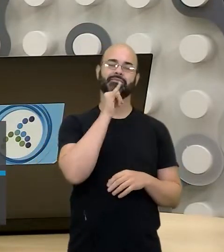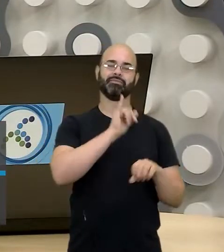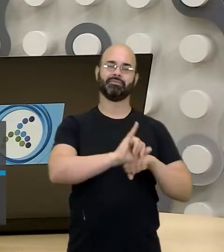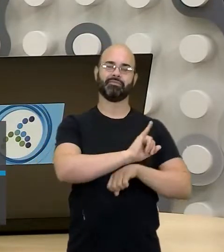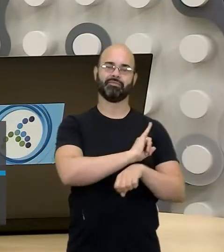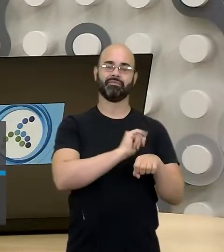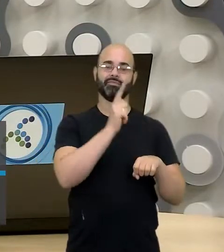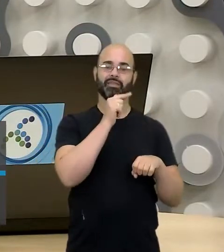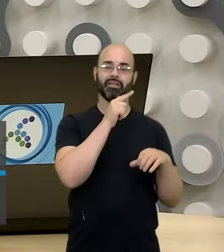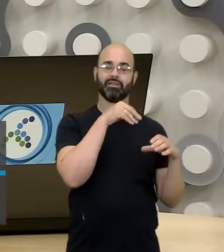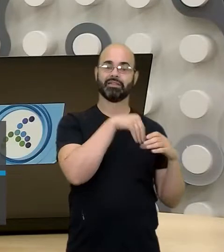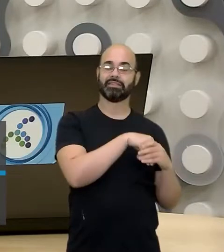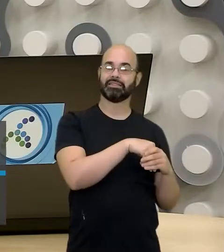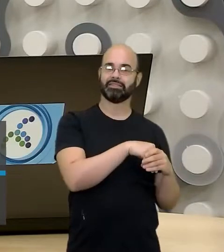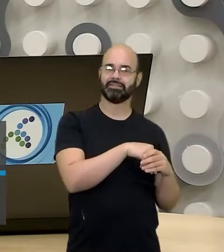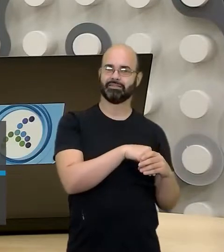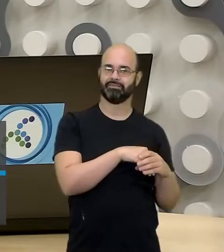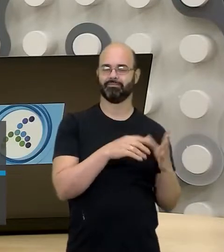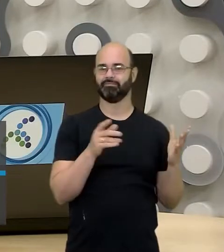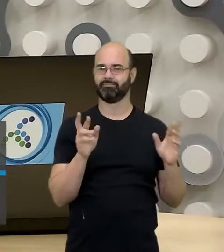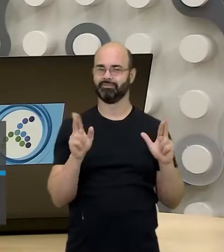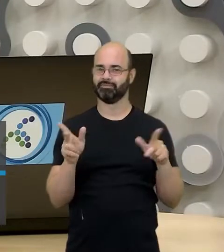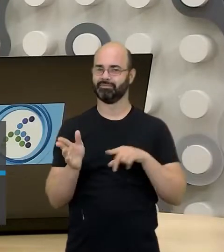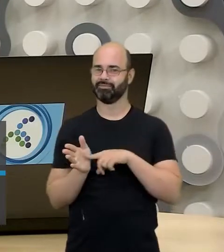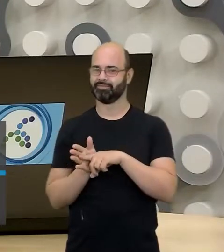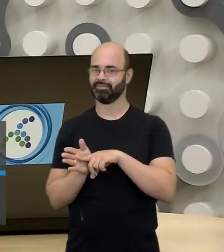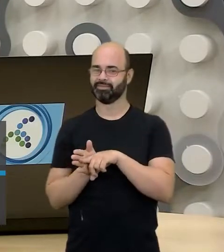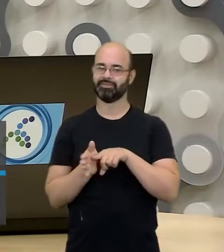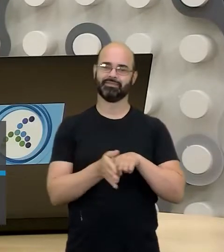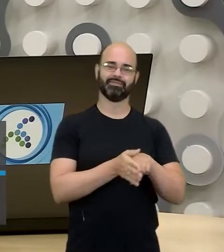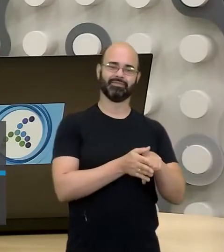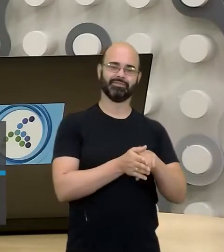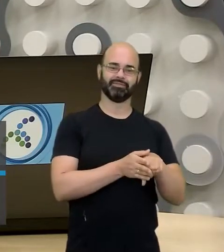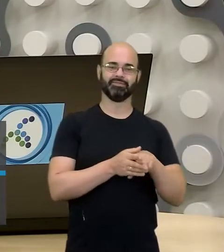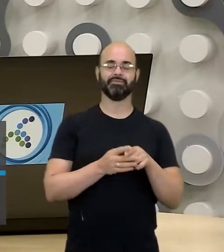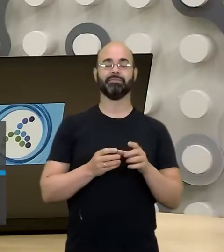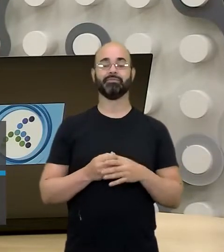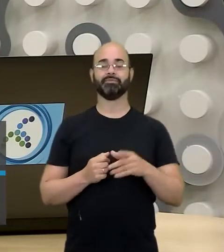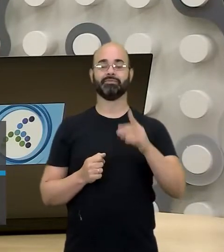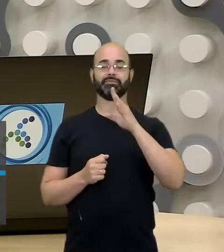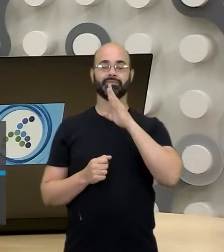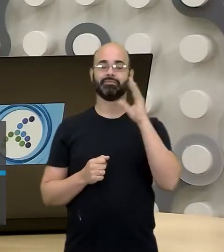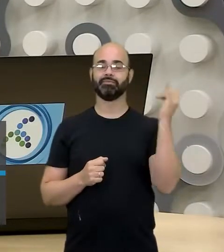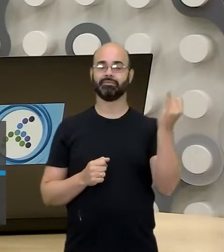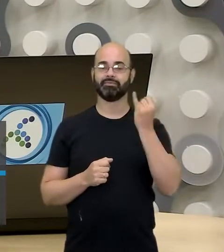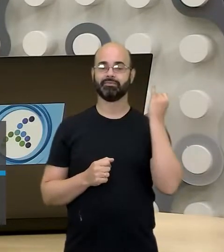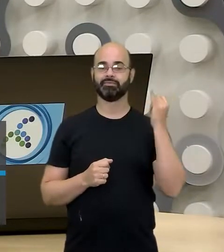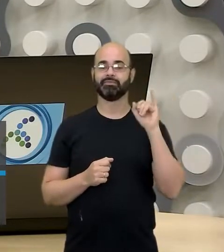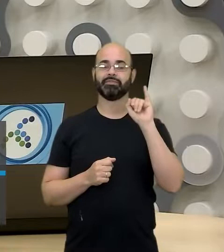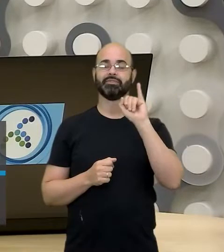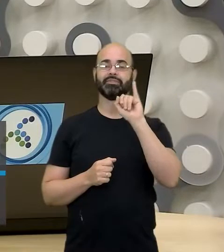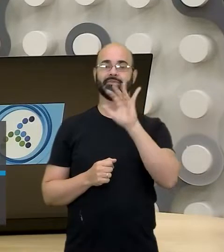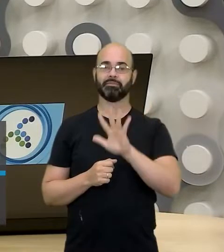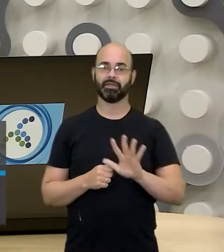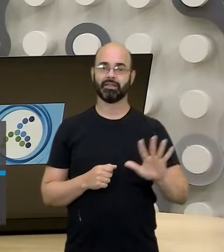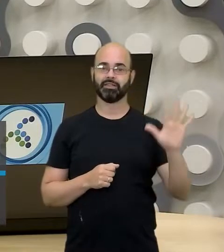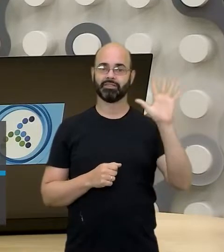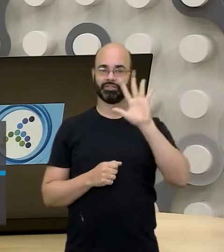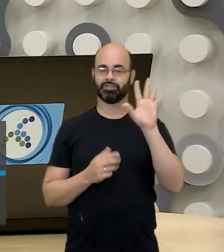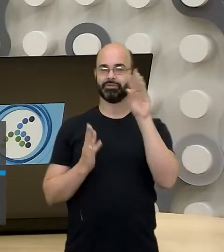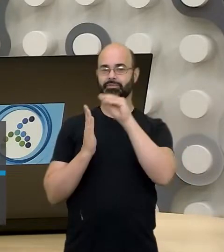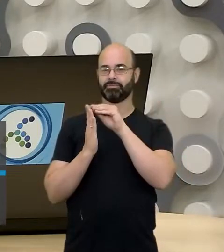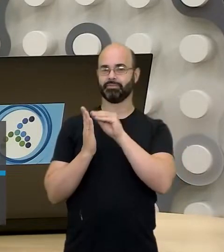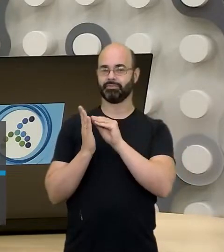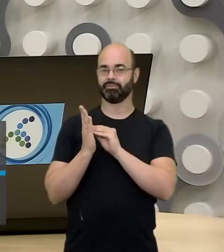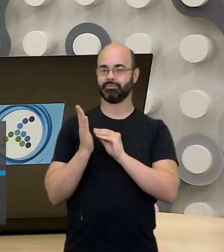vocês têm que fazer essa pesquisa também, né? E fazer a definição. É legal você colocar a definição, você colocar a imagem, né? Então, vocês irem decidindo o